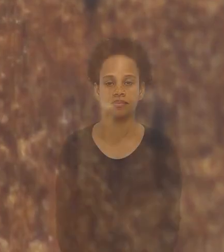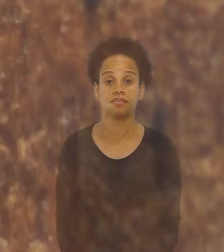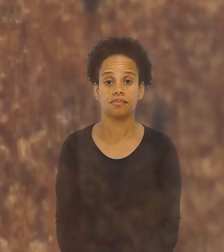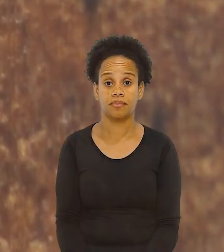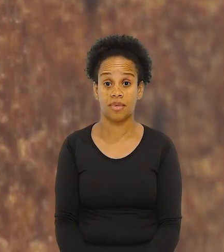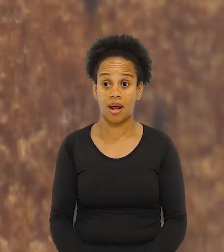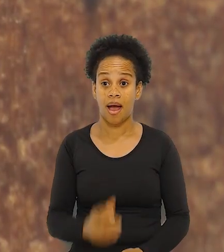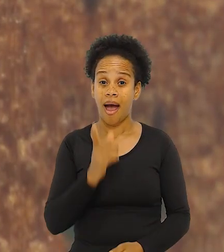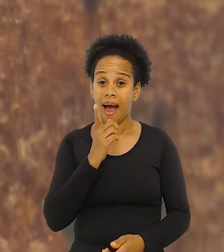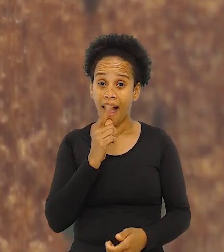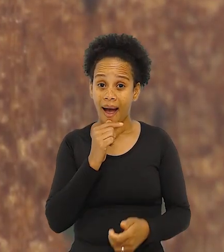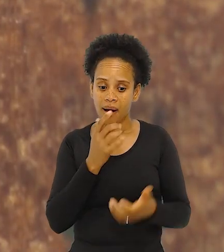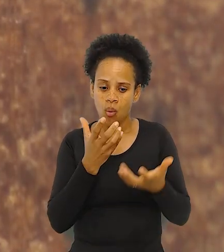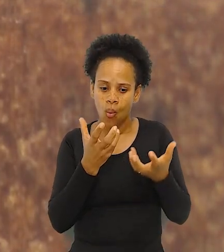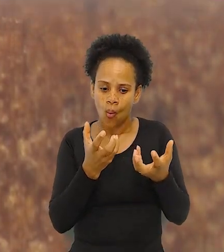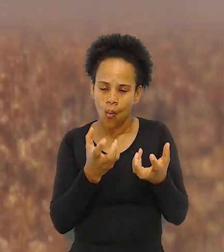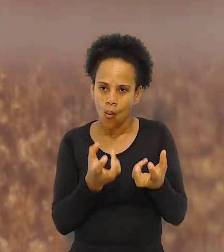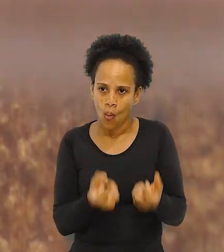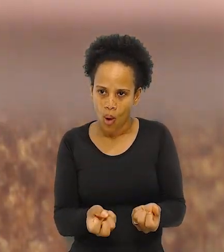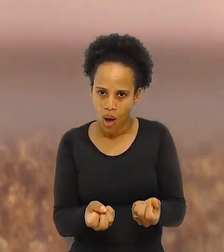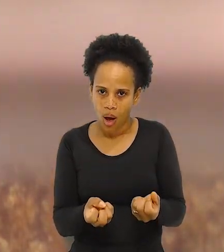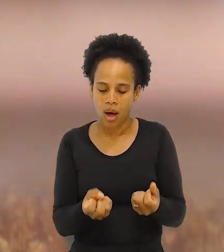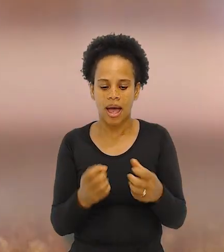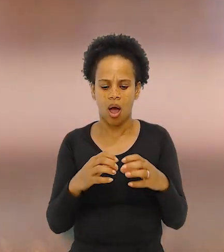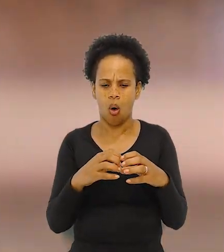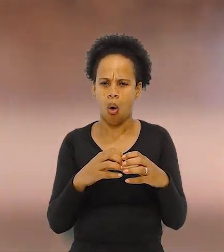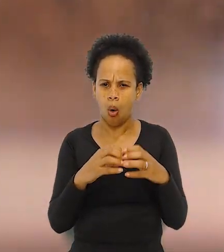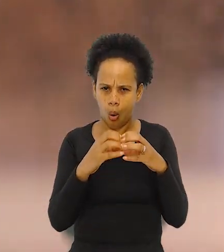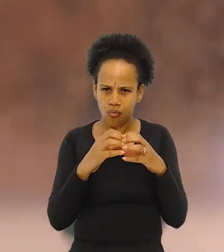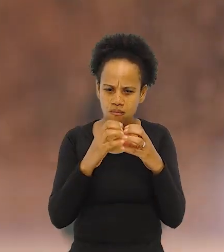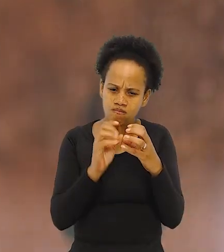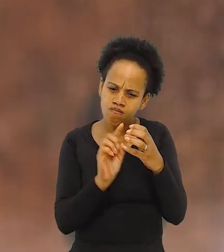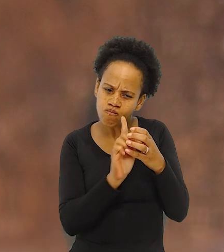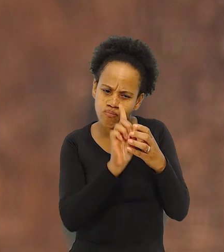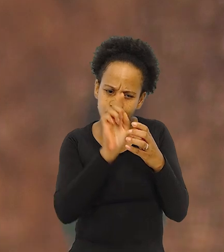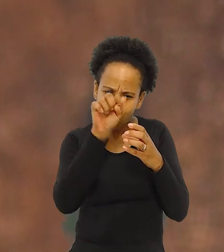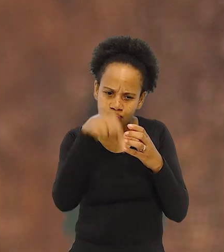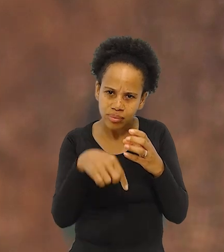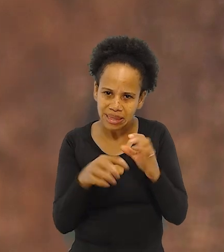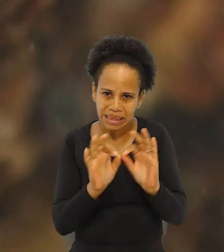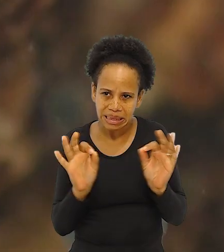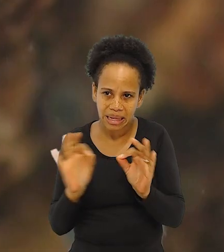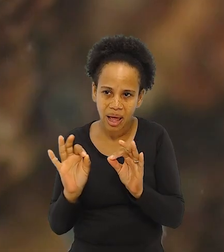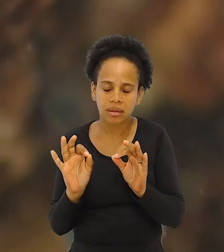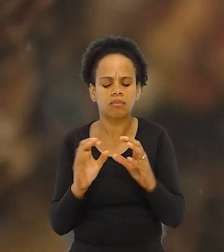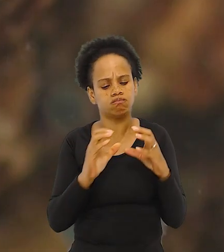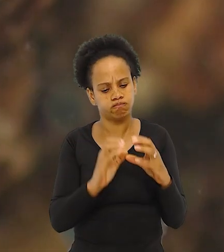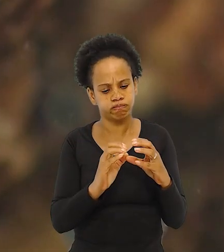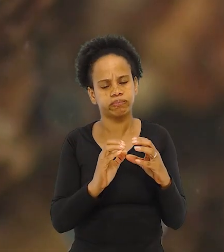Quando a água seca, os ovos que não eclodiram se mantêm viáveis até a próxima chuva,